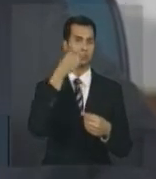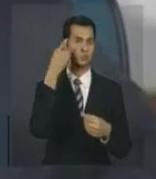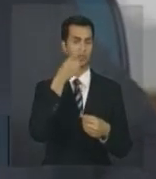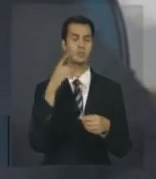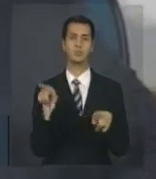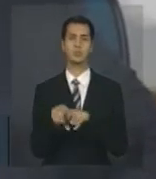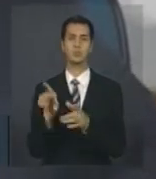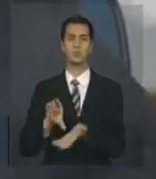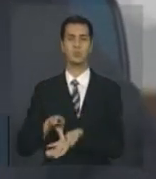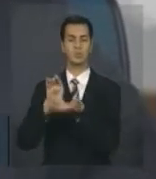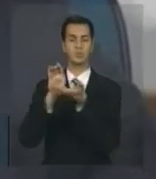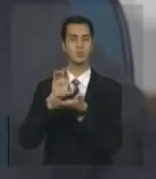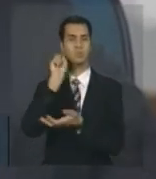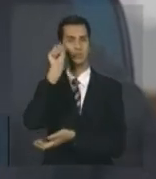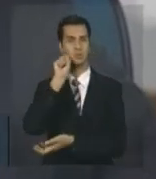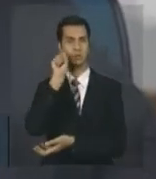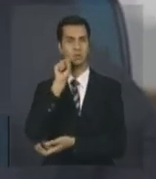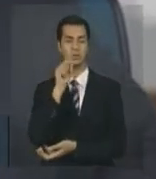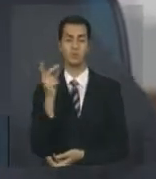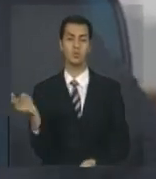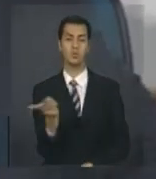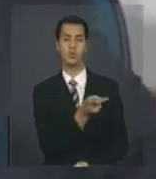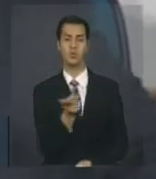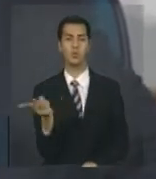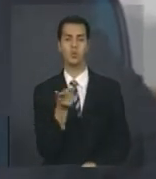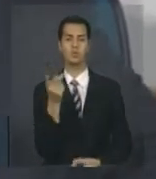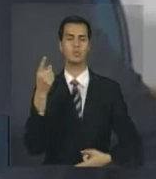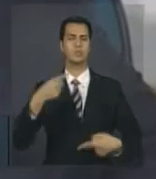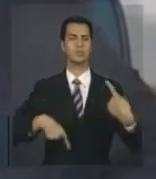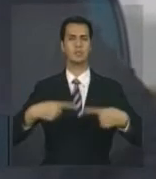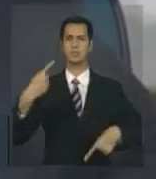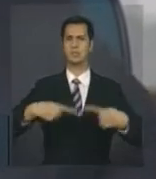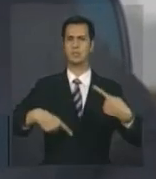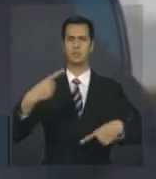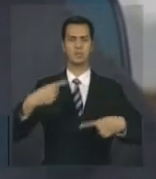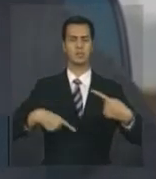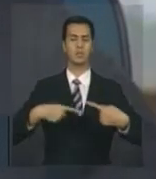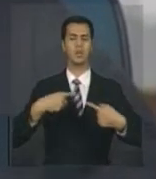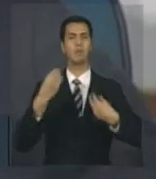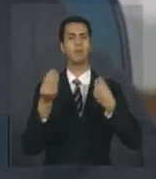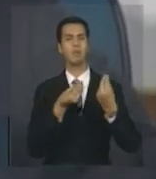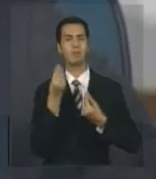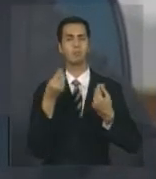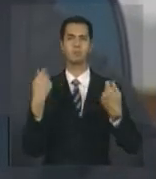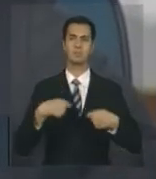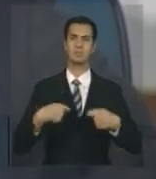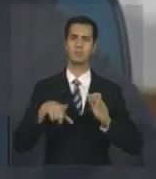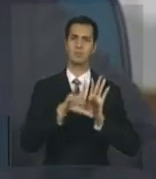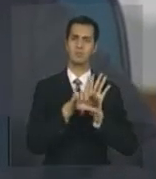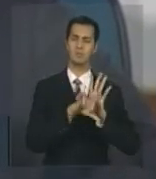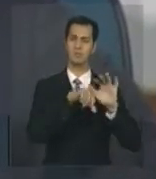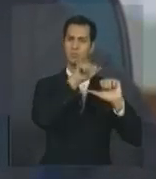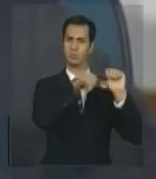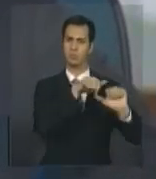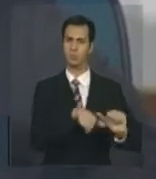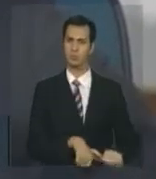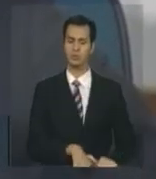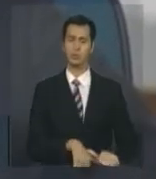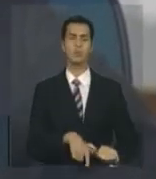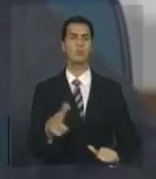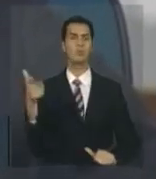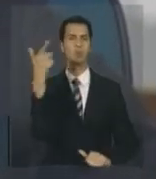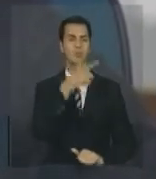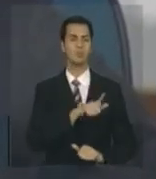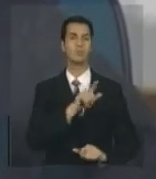Senado, fez um amplo debate sobre as mudanças que precisariam ser oferecidas à legislação para que a gente pudesse